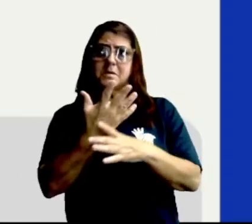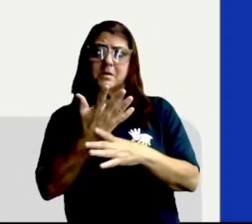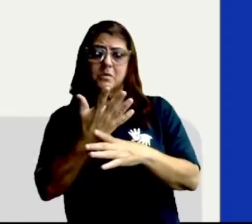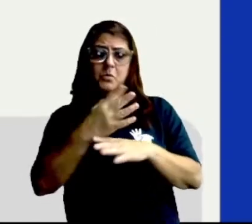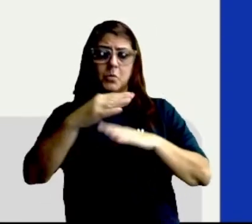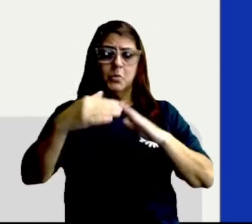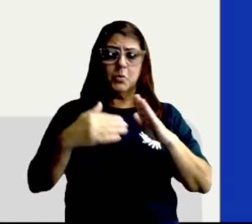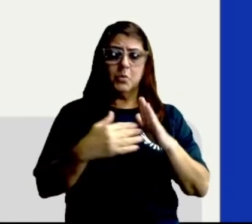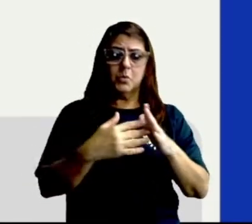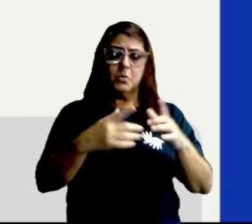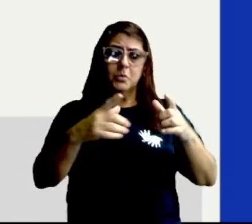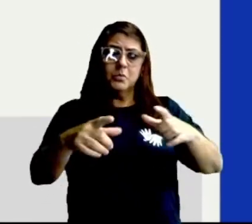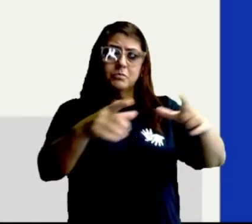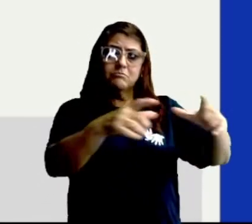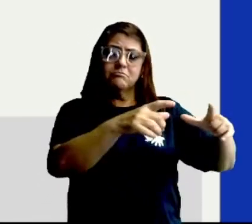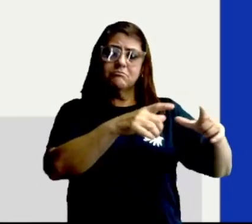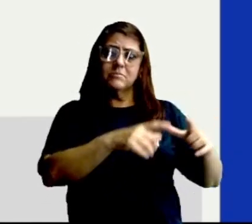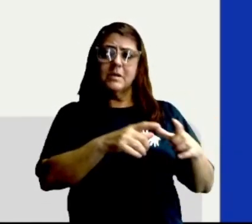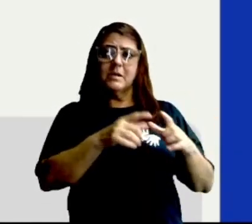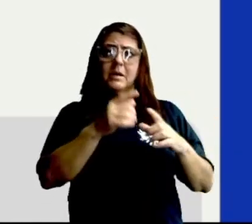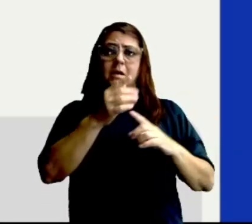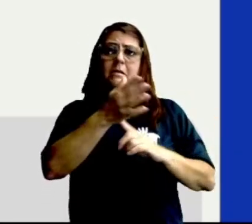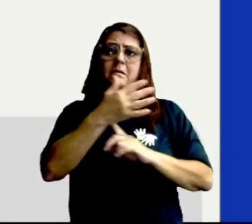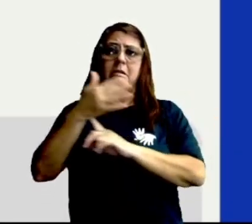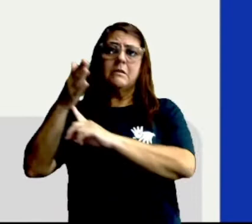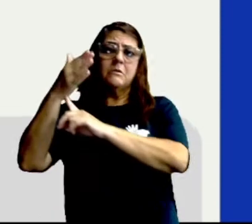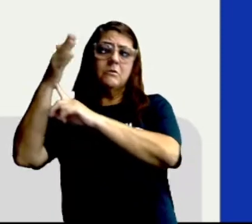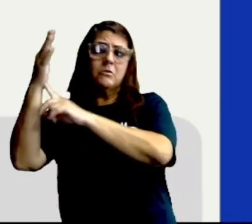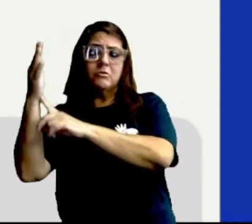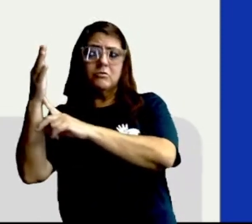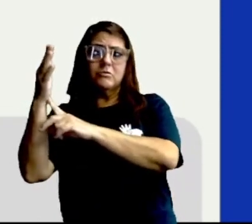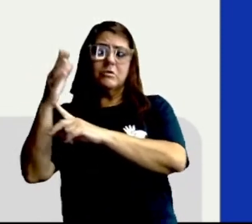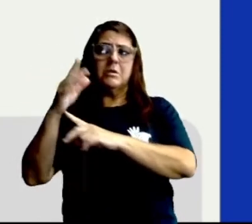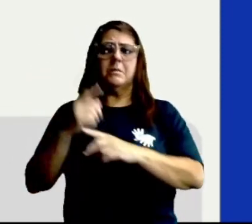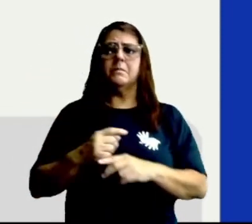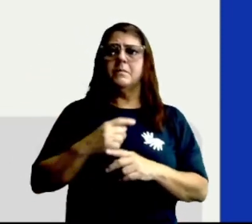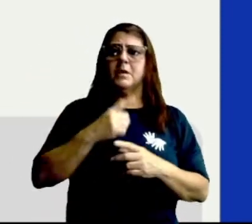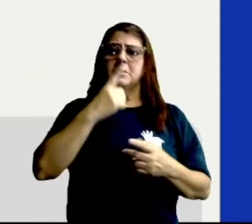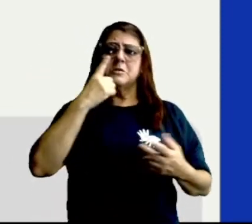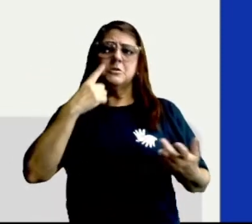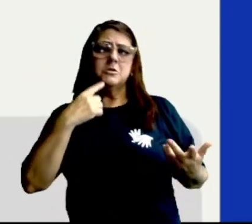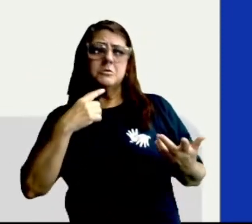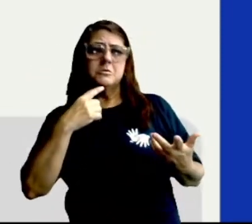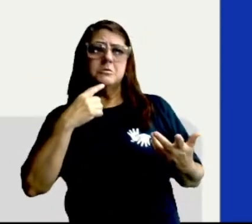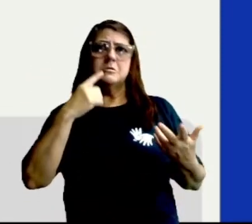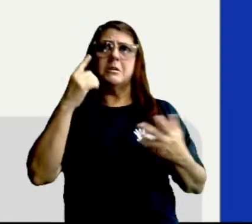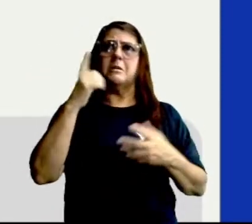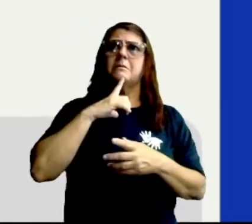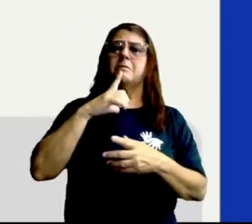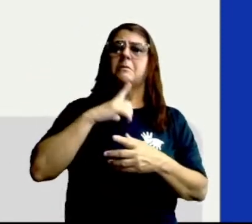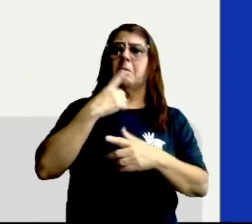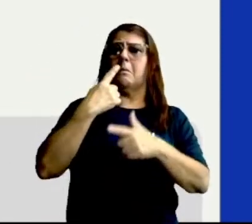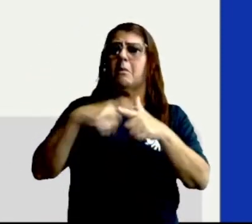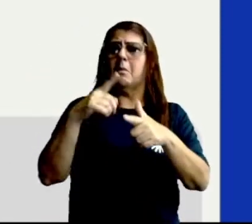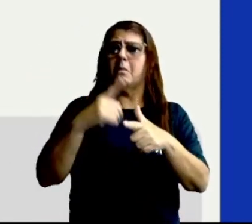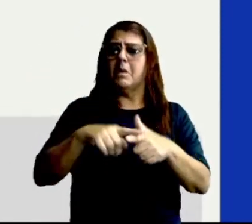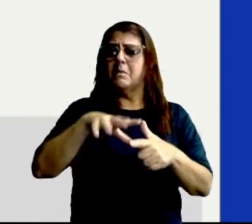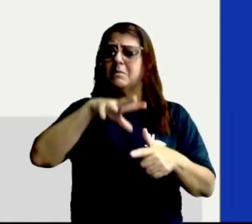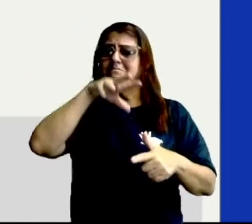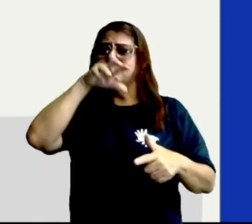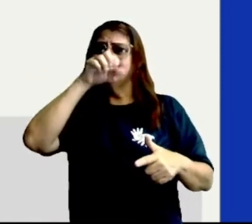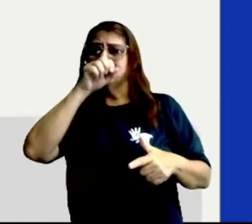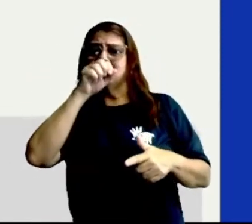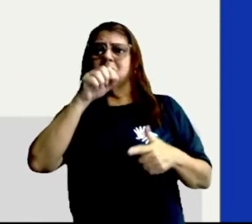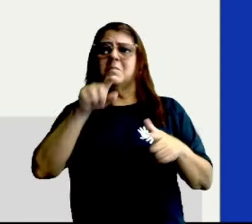desse incendiada pelo avanço tecnológico reduzindo a poluição O desequilíbrio Ecológico o problema energético